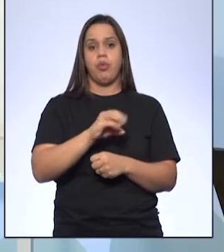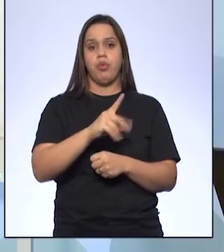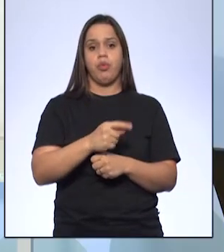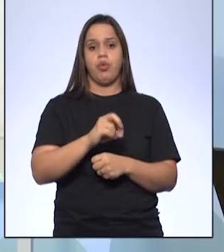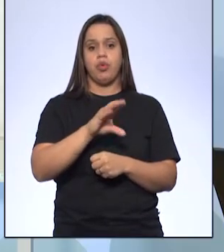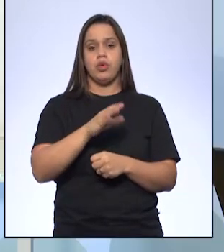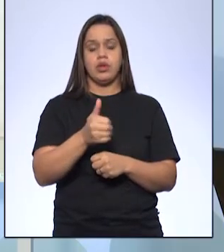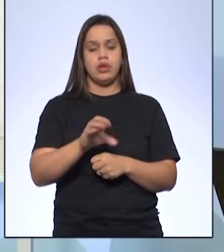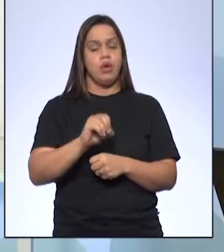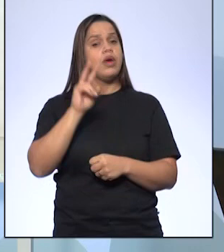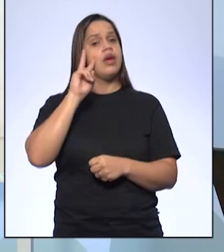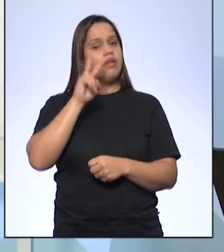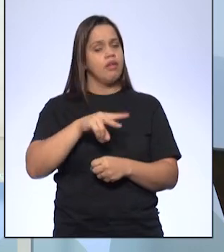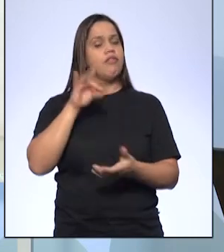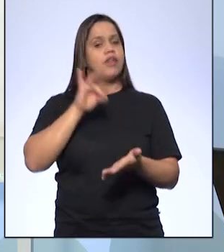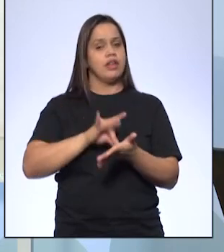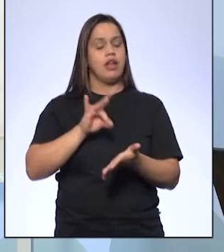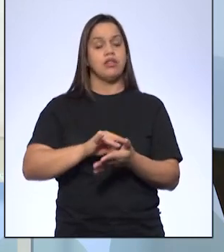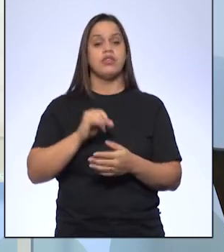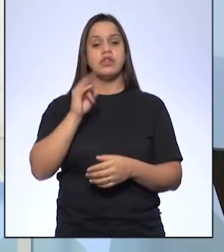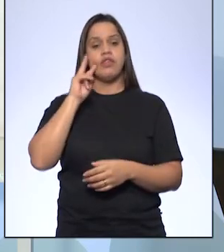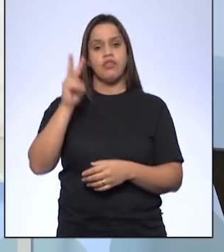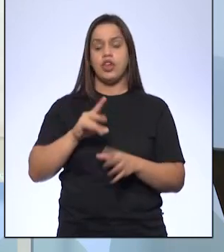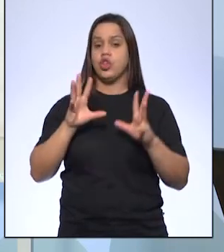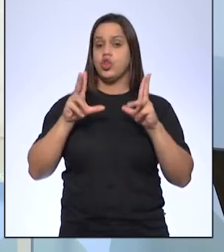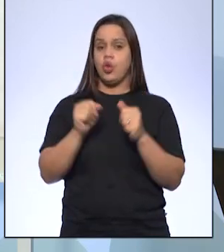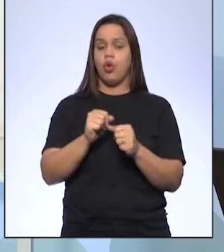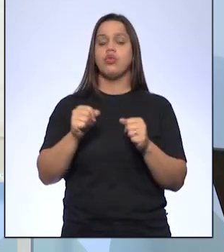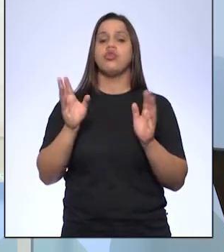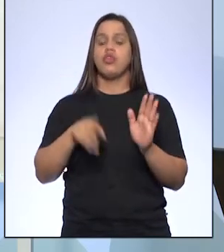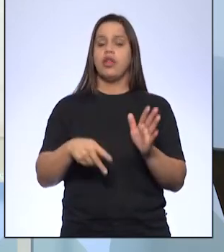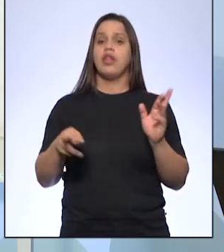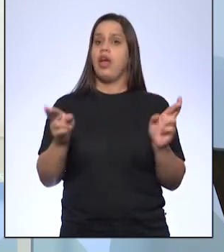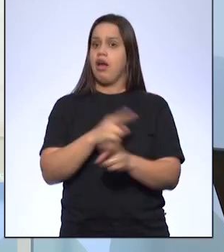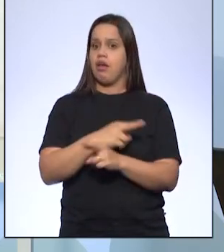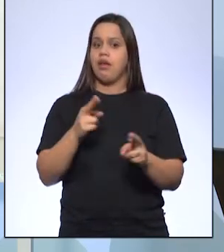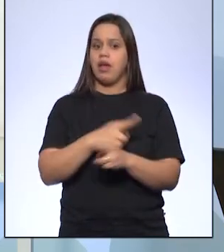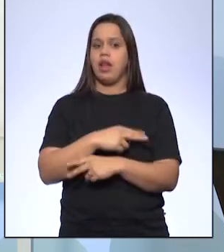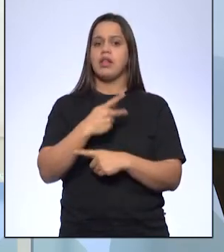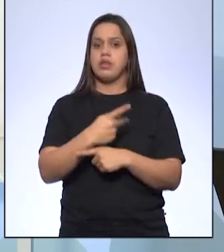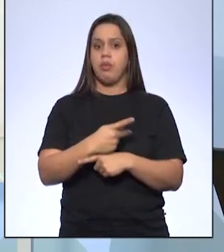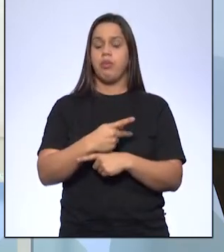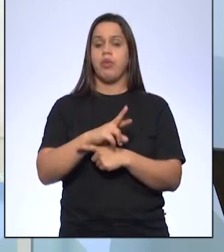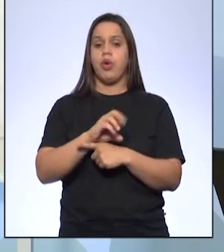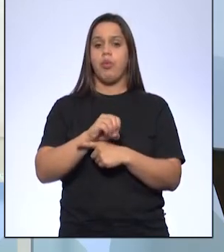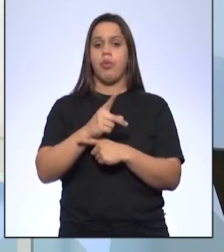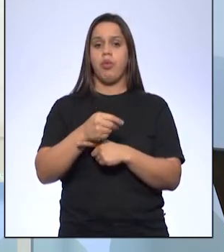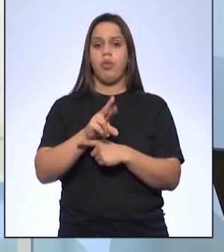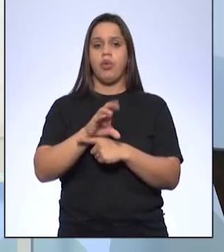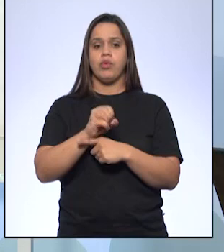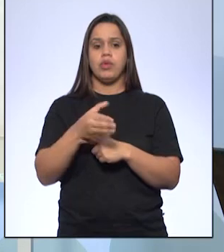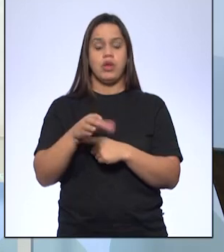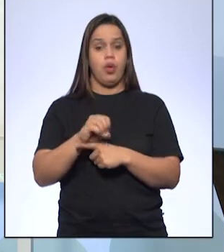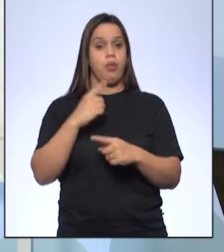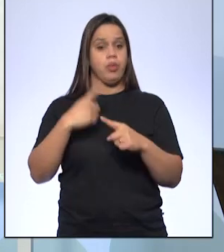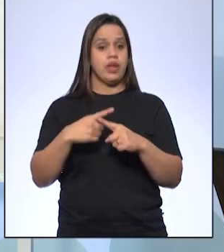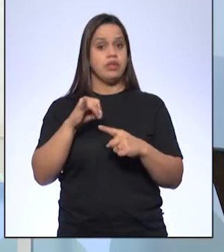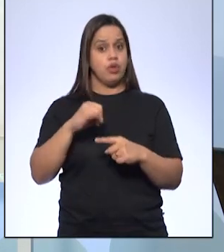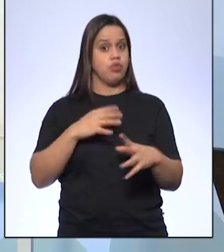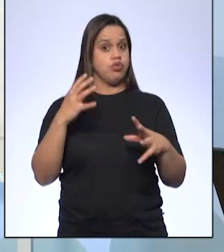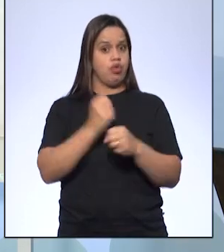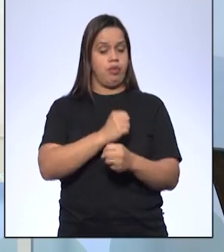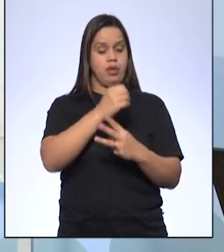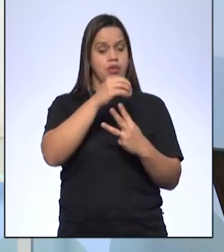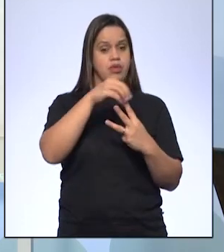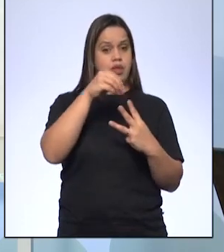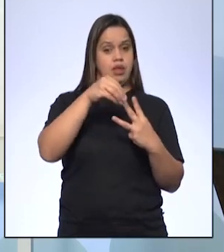se observar, né, Ale? Então, por exemplo, se cada setor eu falo que é 25%, Se eu somar 3 vezes 25%, encontro